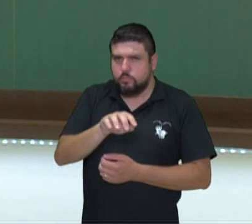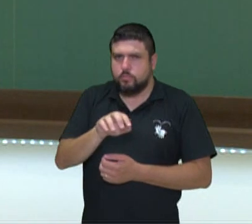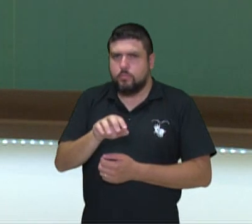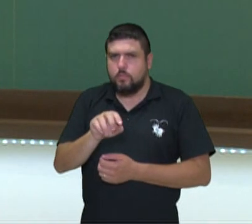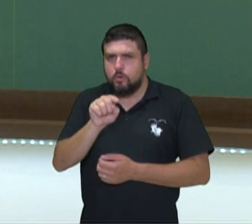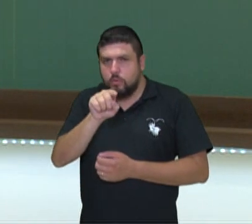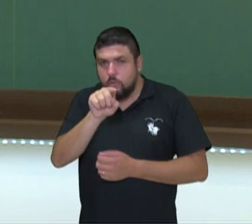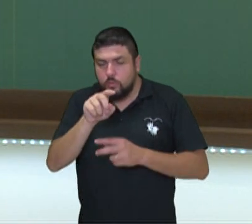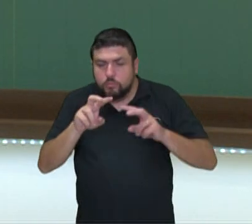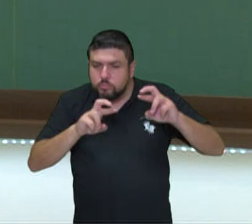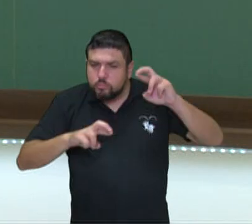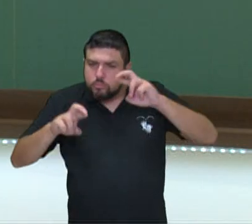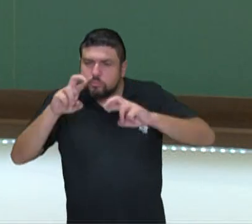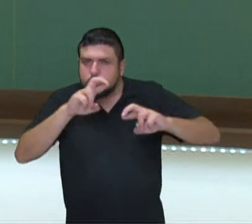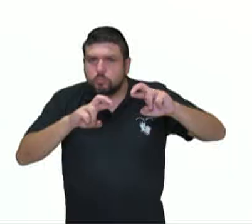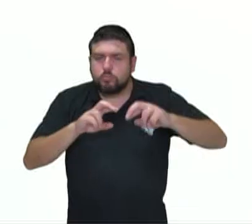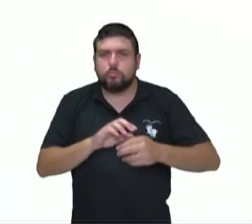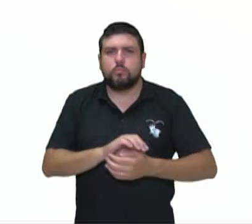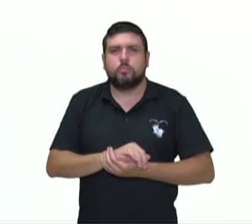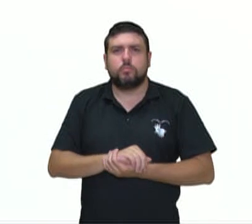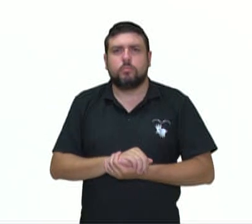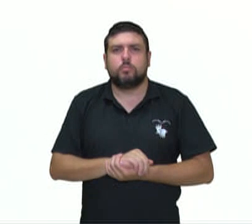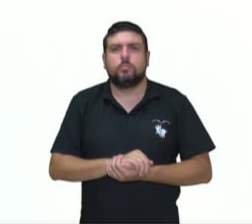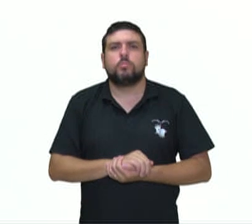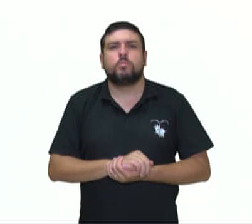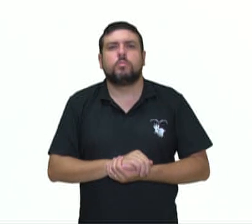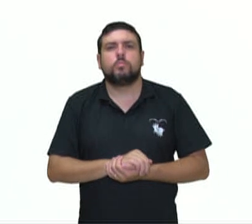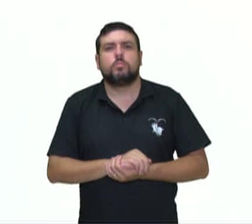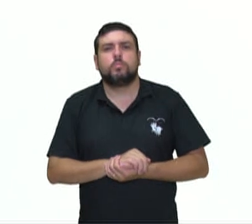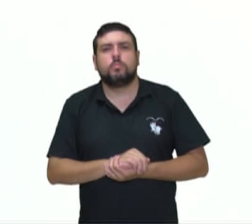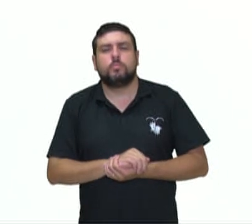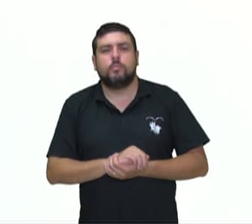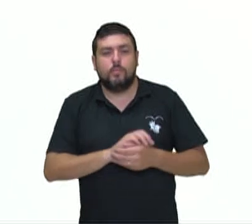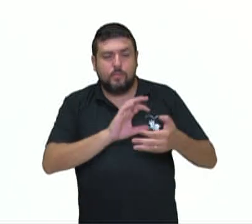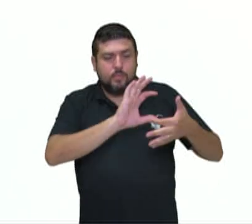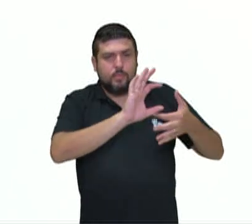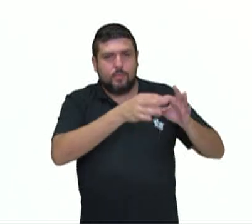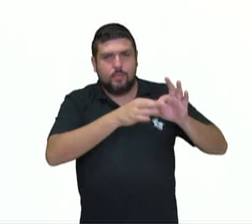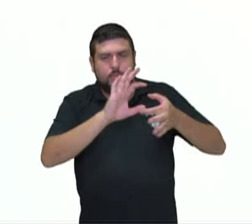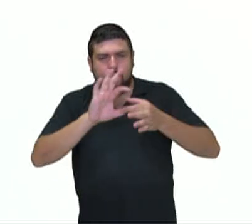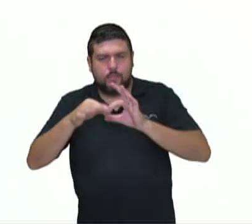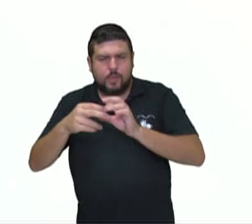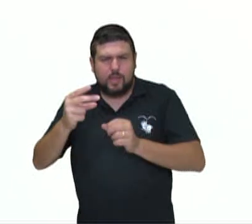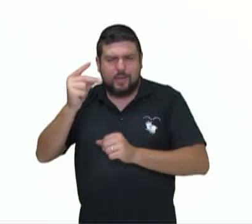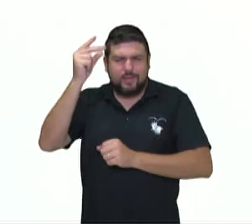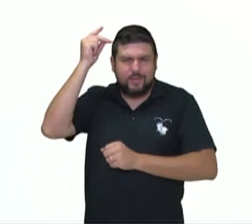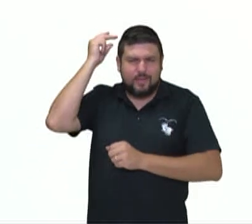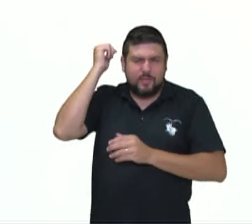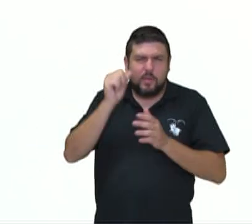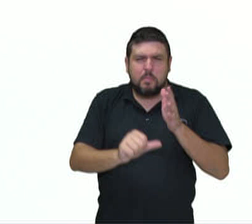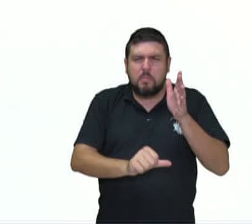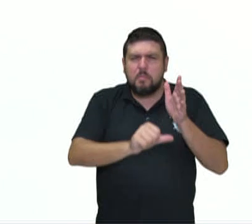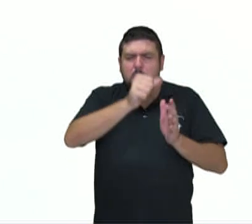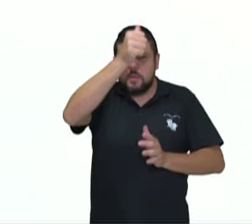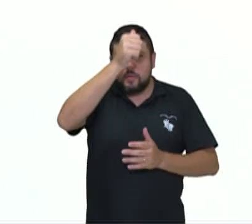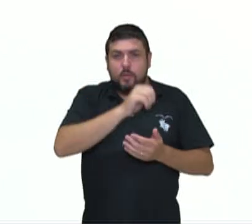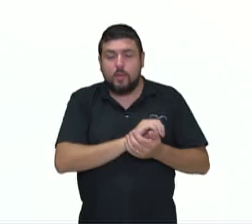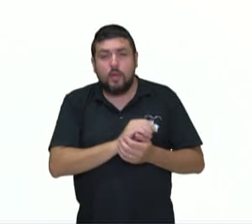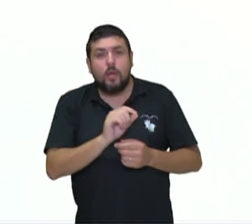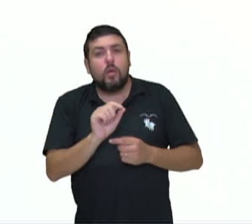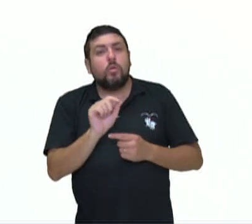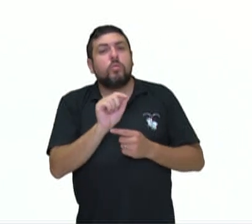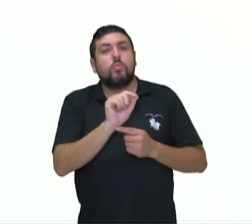uma tabela. Vamos ver. Durante os primeiros anos das Olimpíadas, foram registrados os seguintes valores